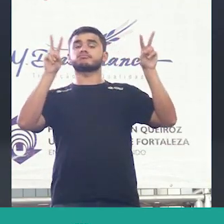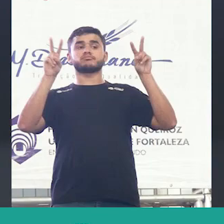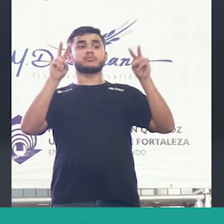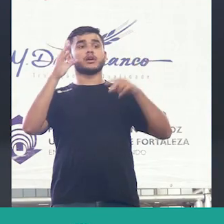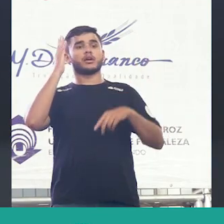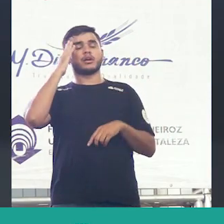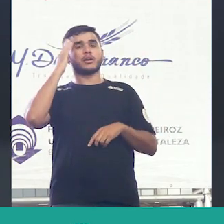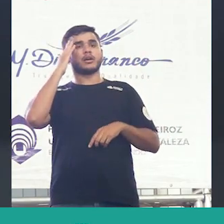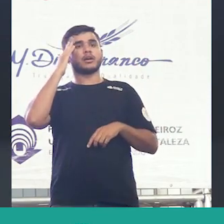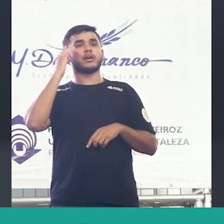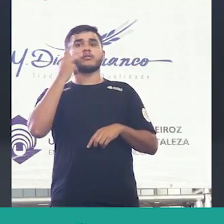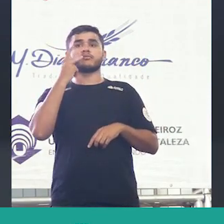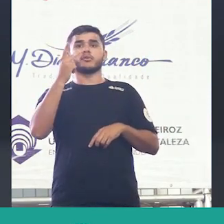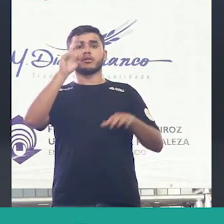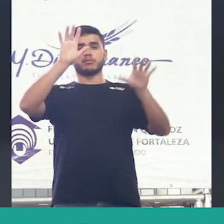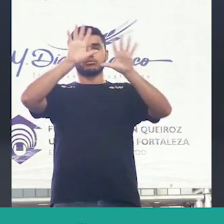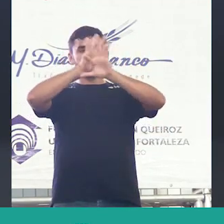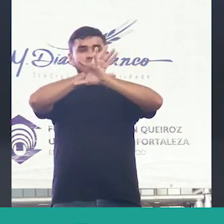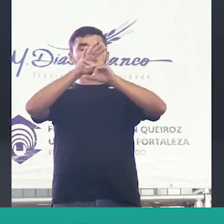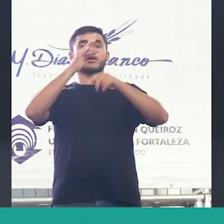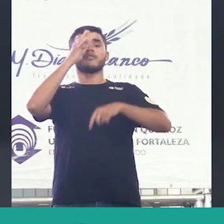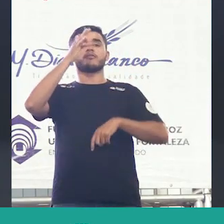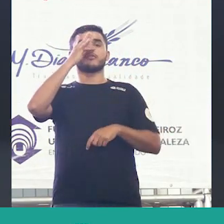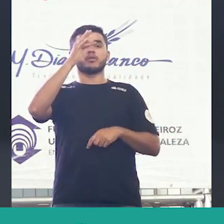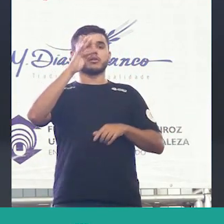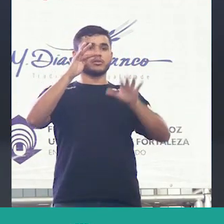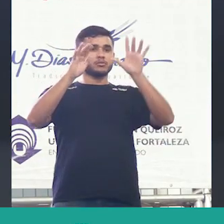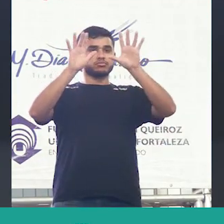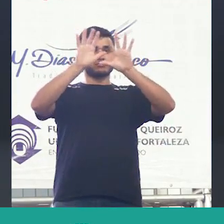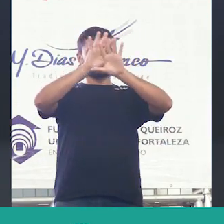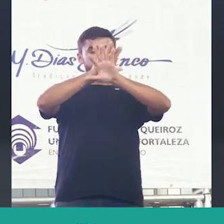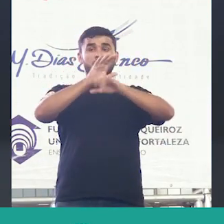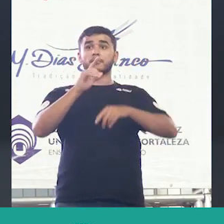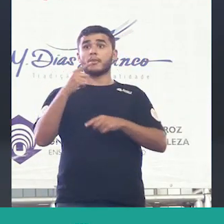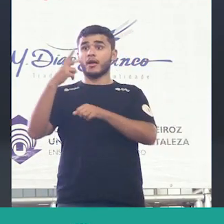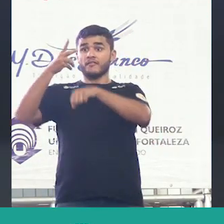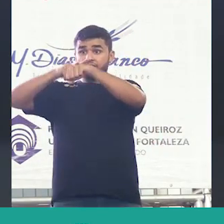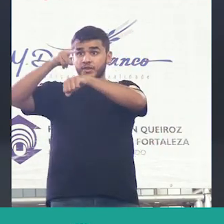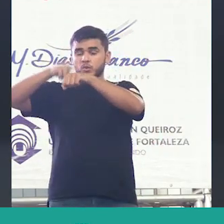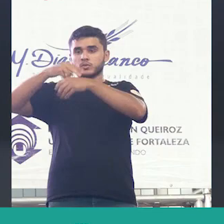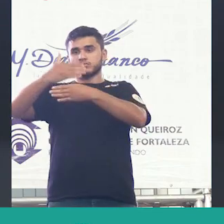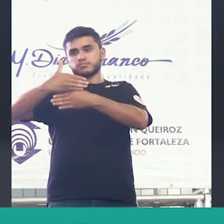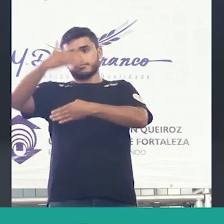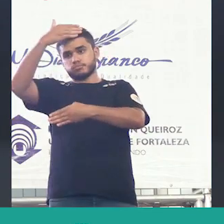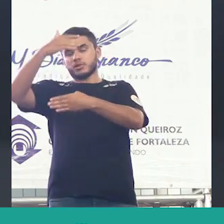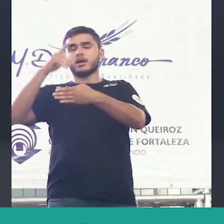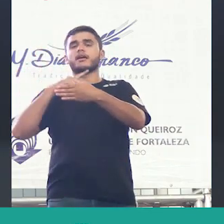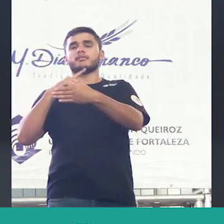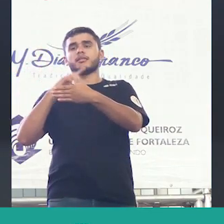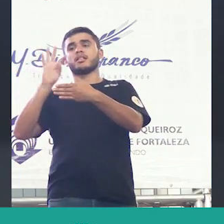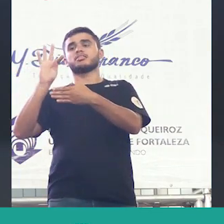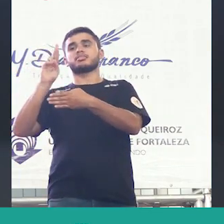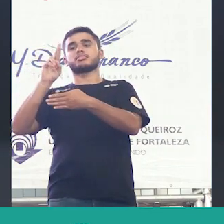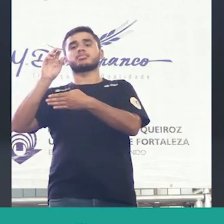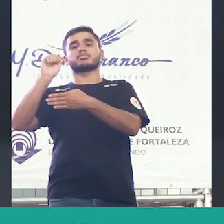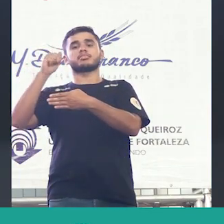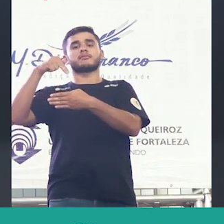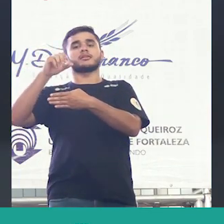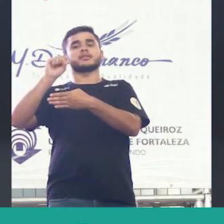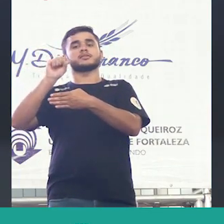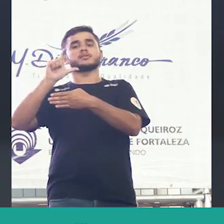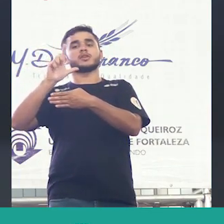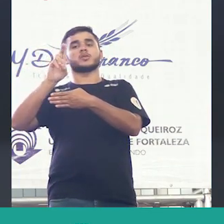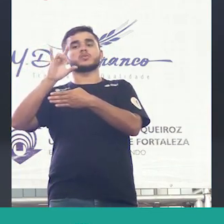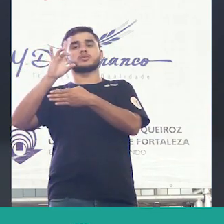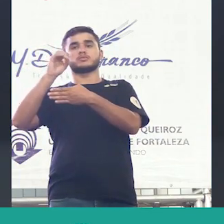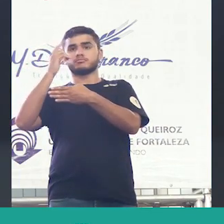flor tranquilo. Agora, esse vidro aí, ele é meio translúcido. Eu sei que tem um objeto atrás, mas não dá